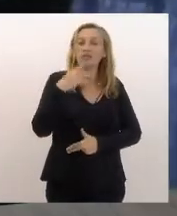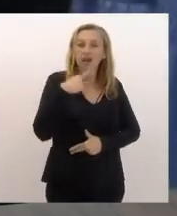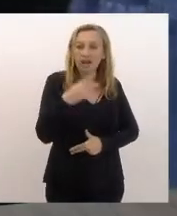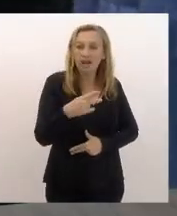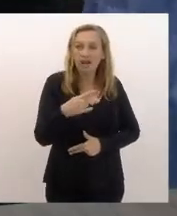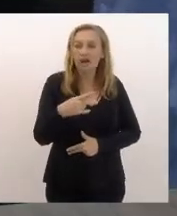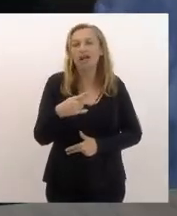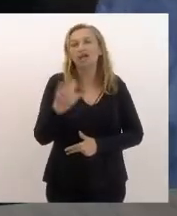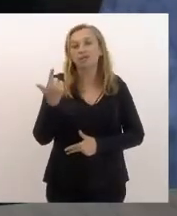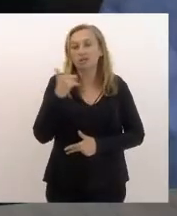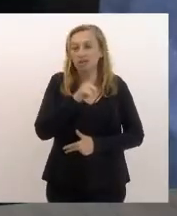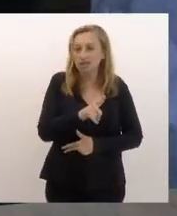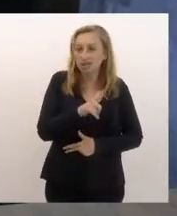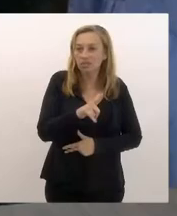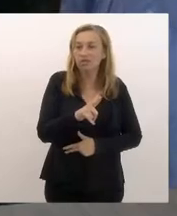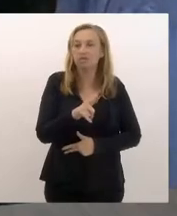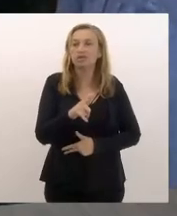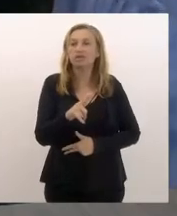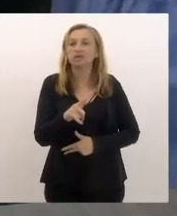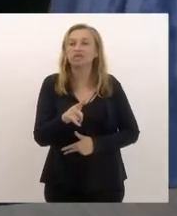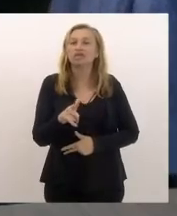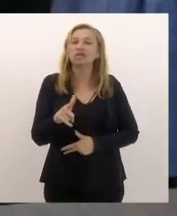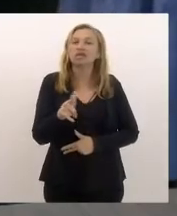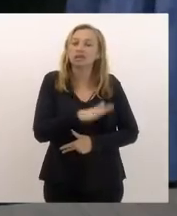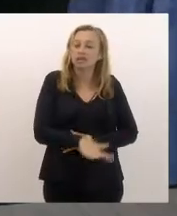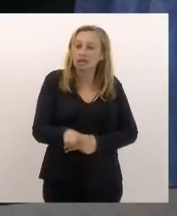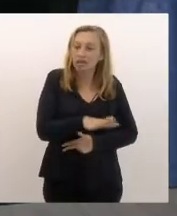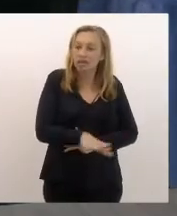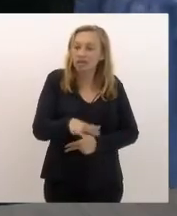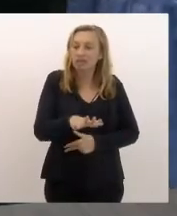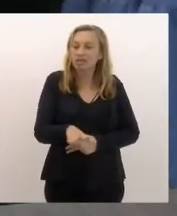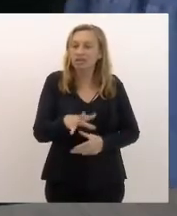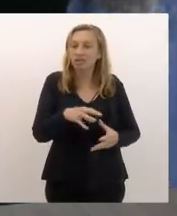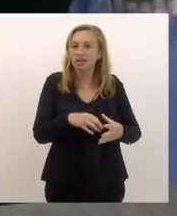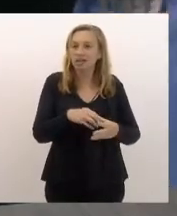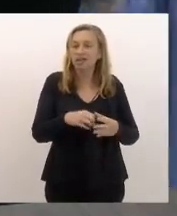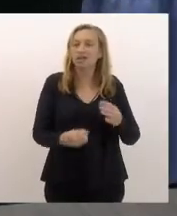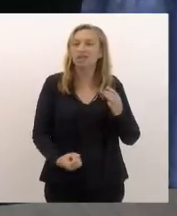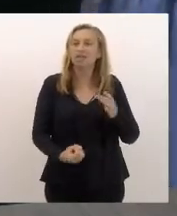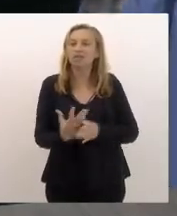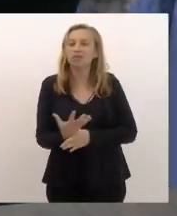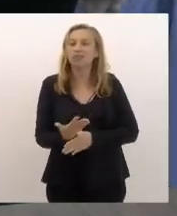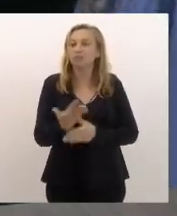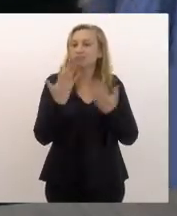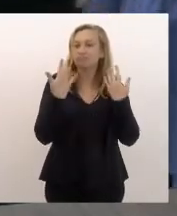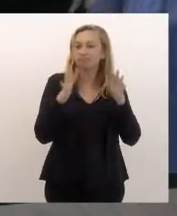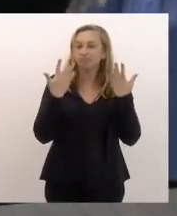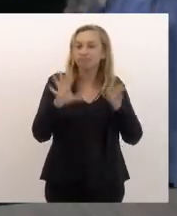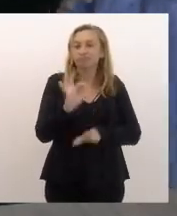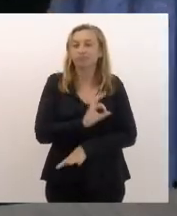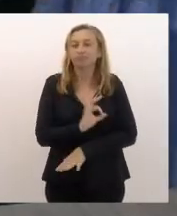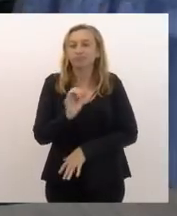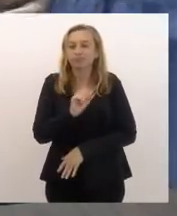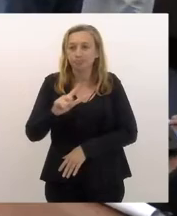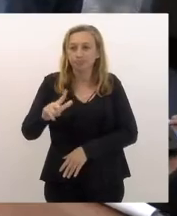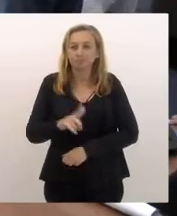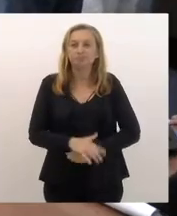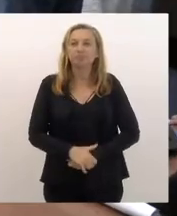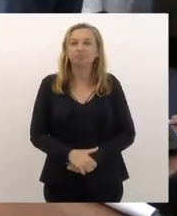deu certo, que o Alerta PRI funcionou e que a criança apareceu. Mais uma vez, parabéns à Polícia Civil.